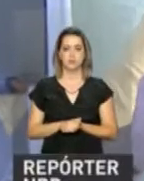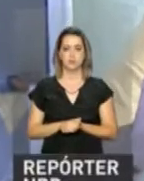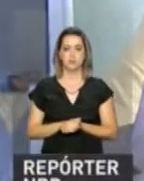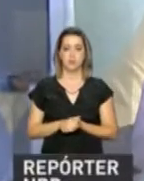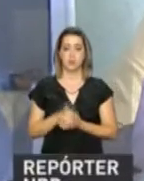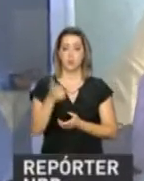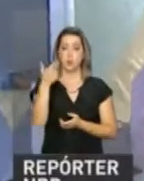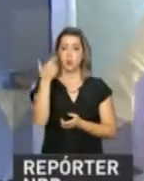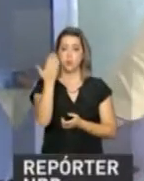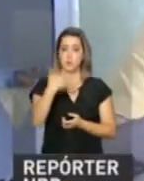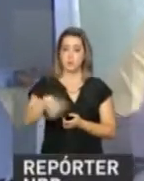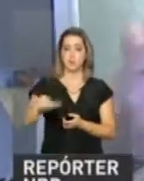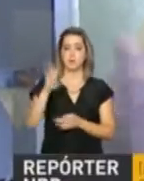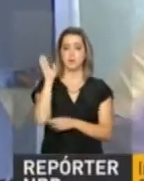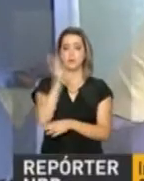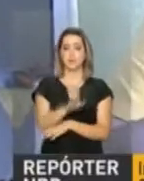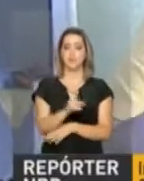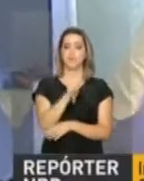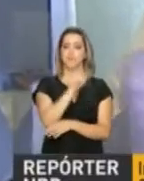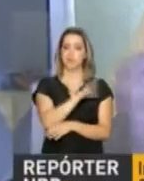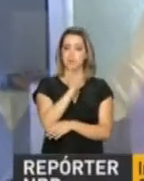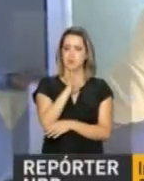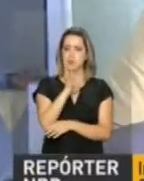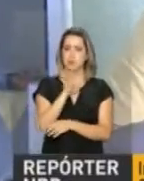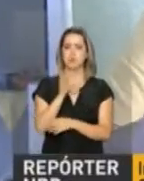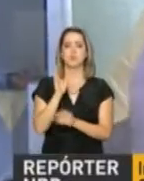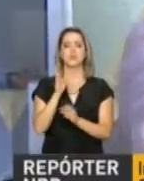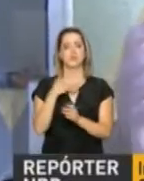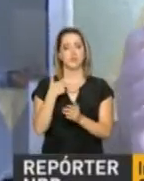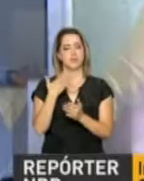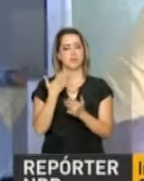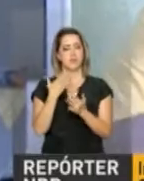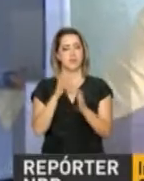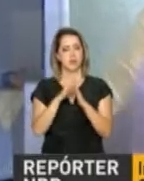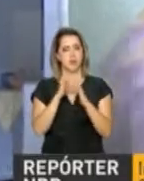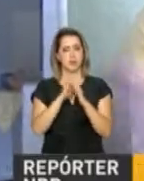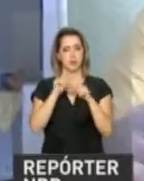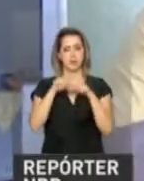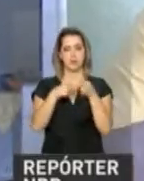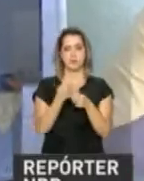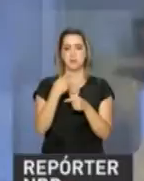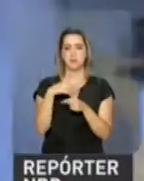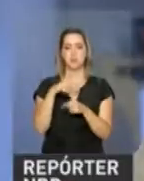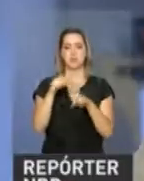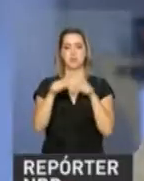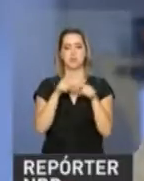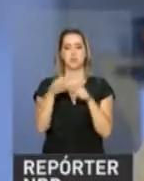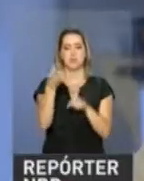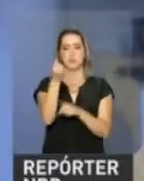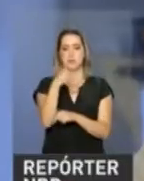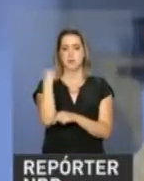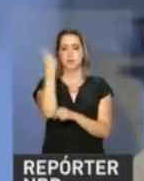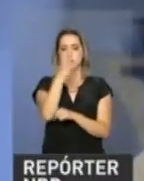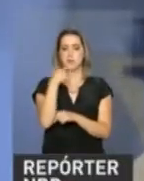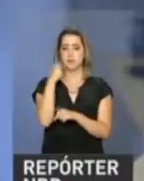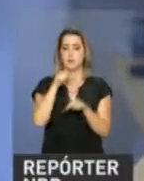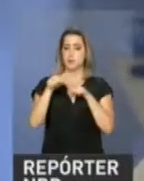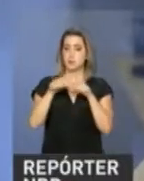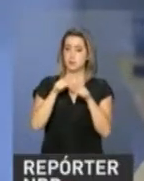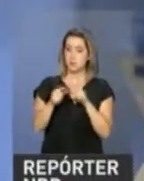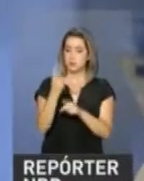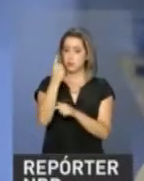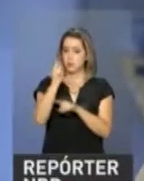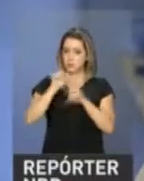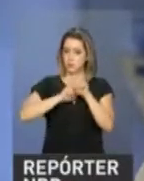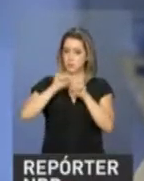2h30 da tarde e o Eimart já está em casa depois de cumprir 6 horas de jornada de trabalho. Ele está empregado há apenas um